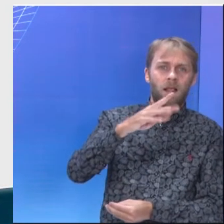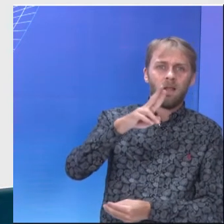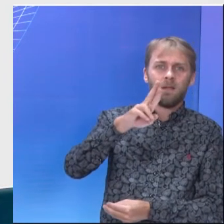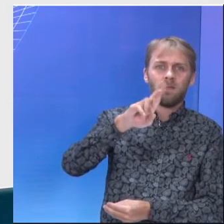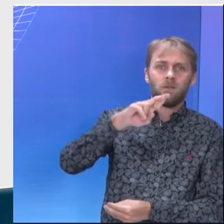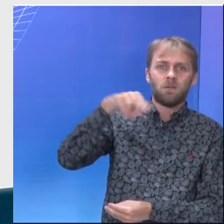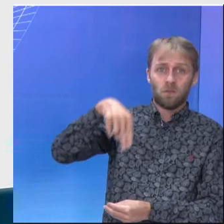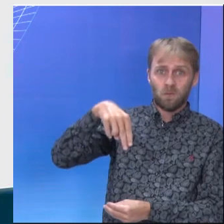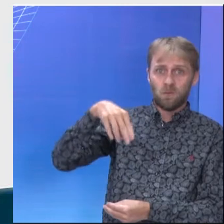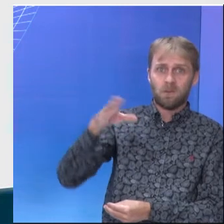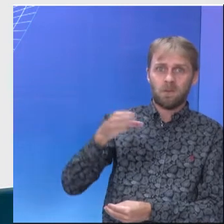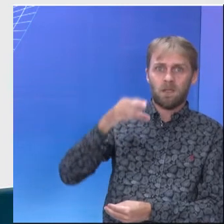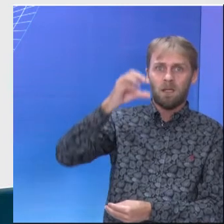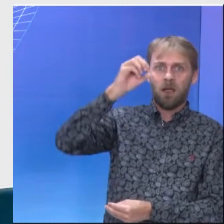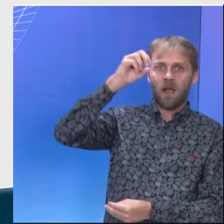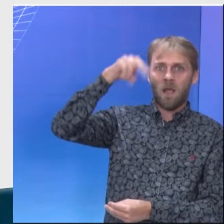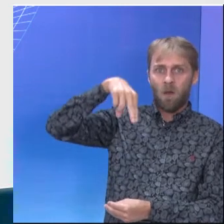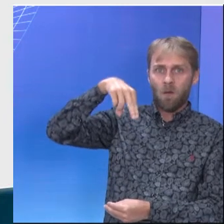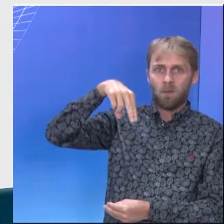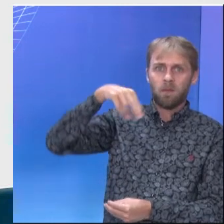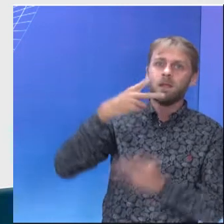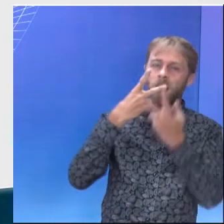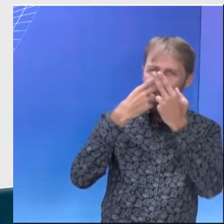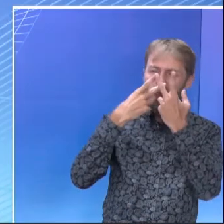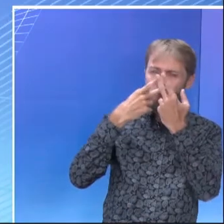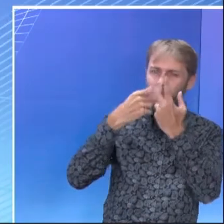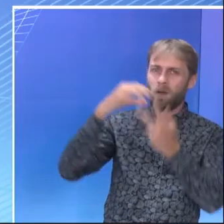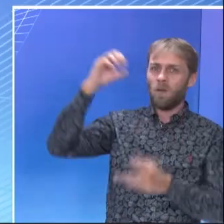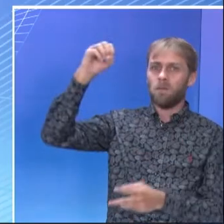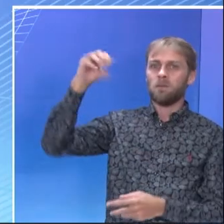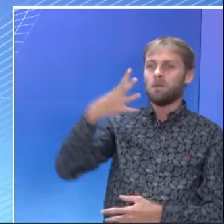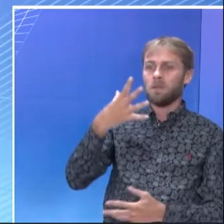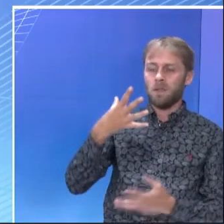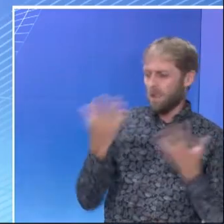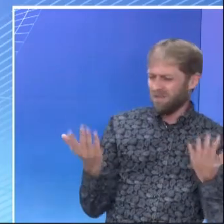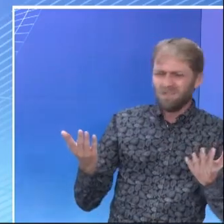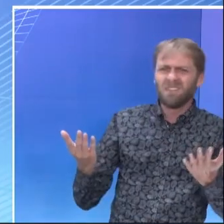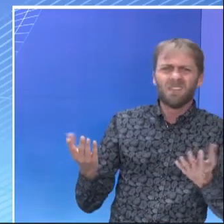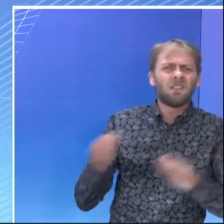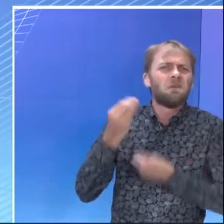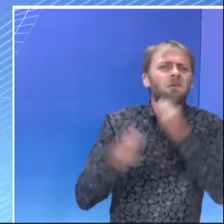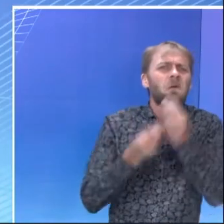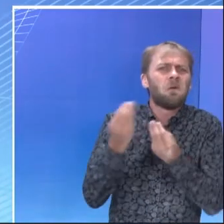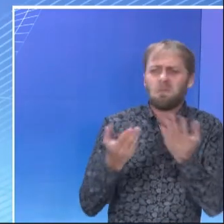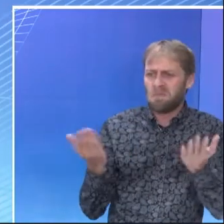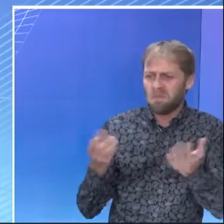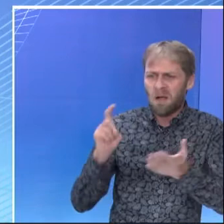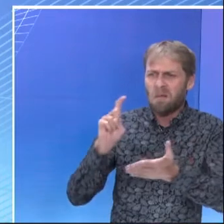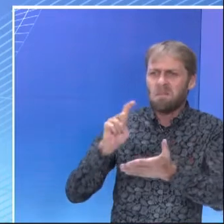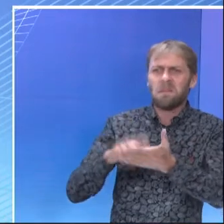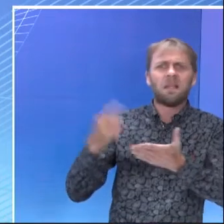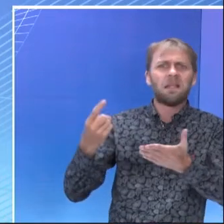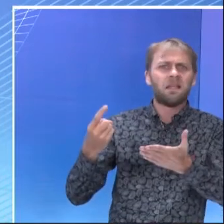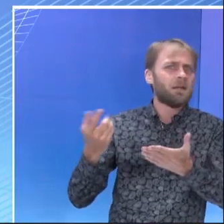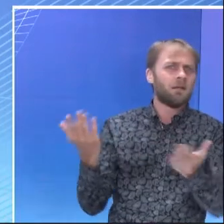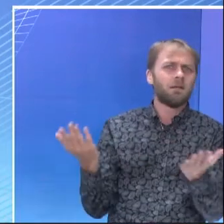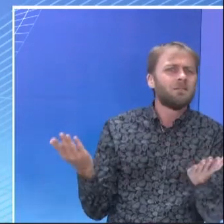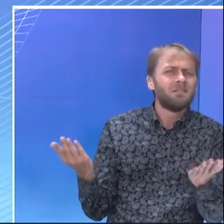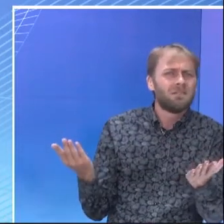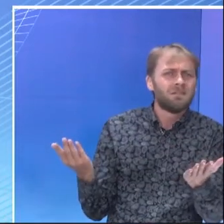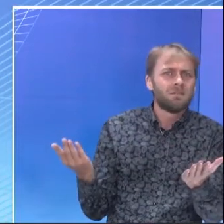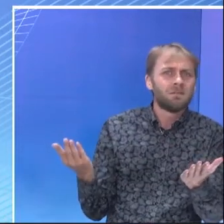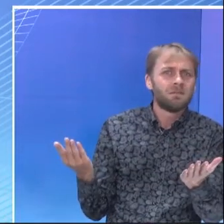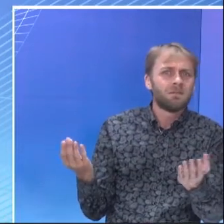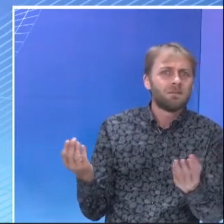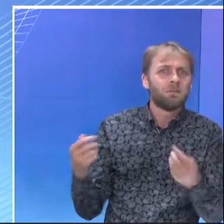você liga essa coisa? Hã? Como assim? Né? Olha só, você tem que puxar